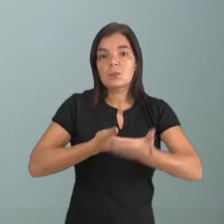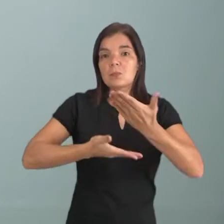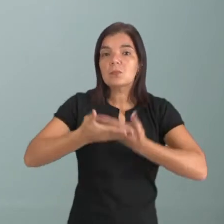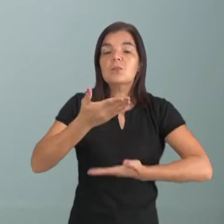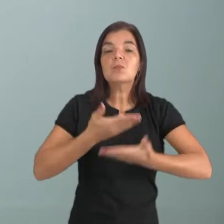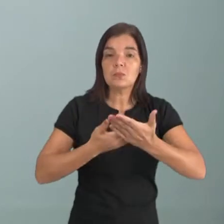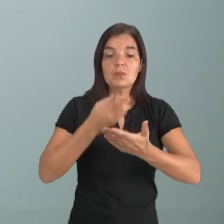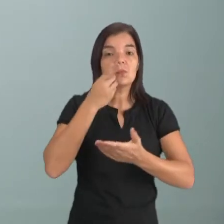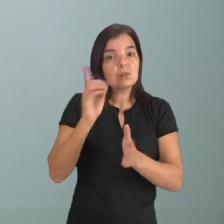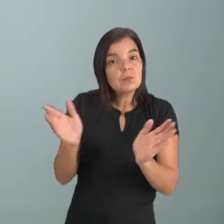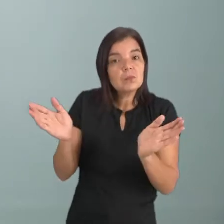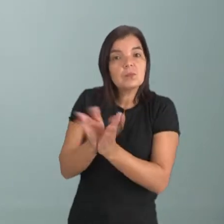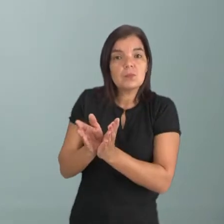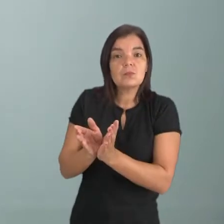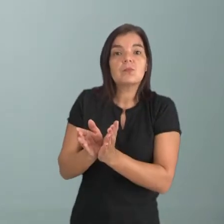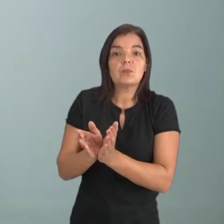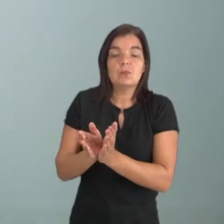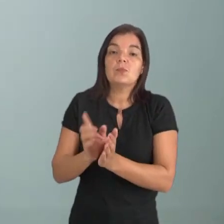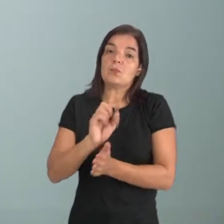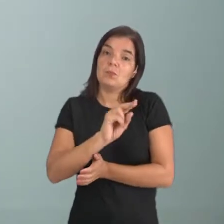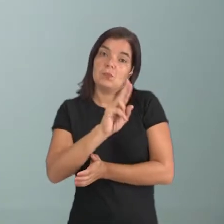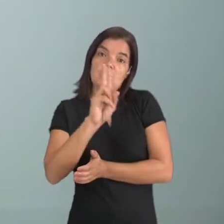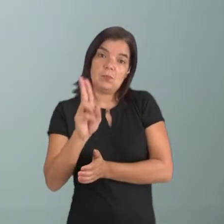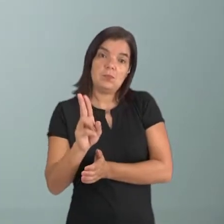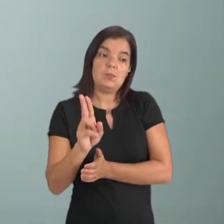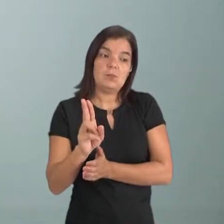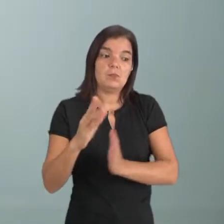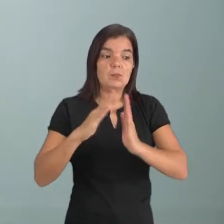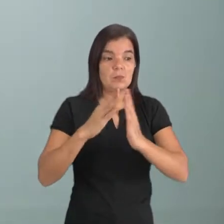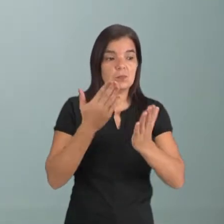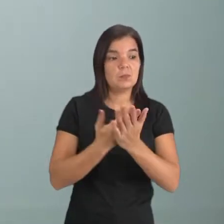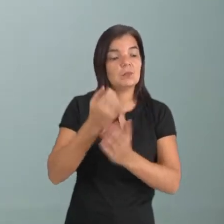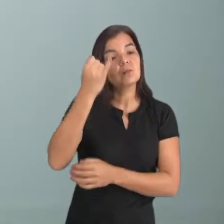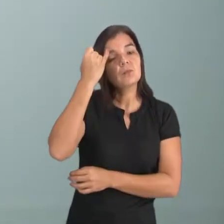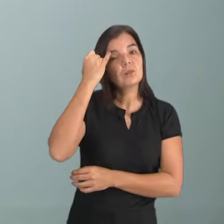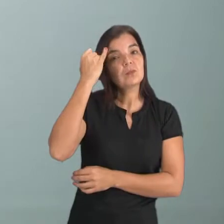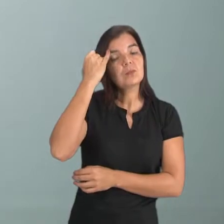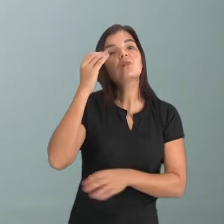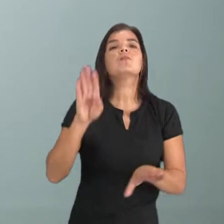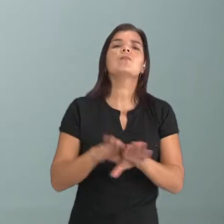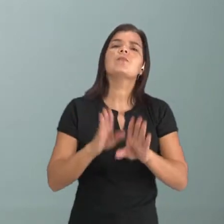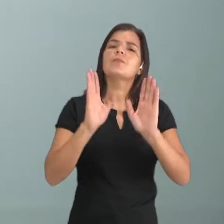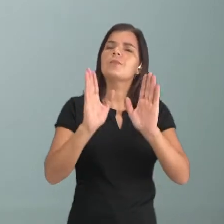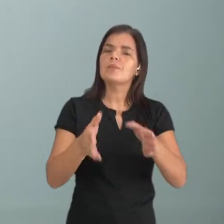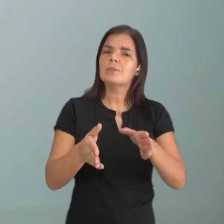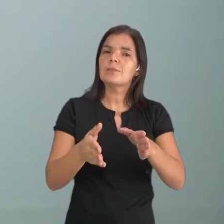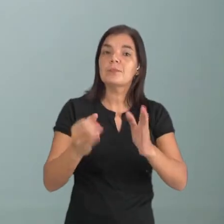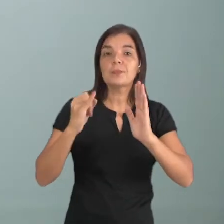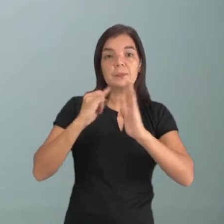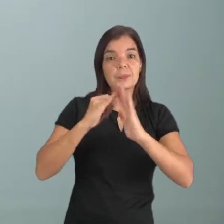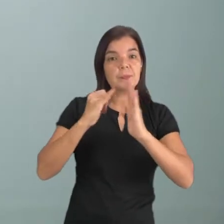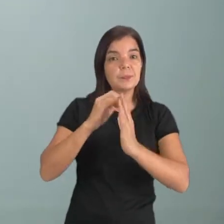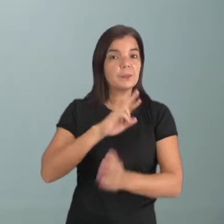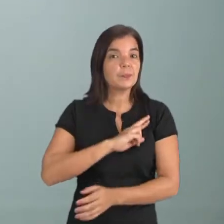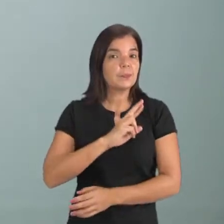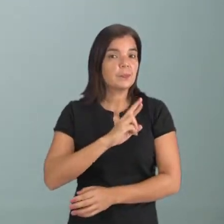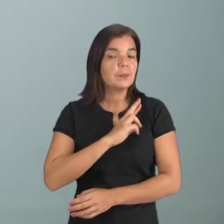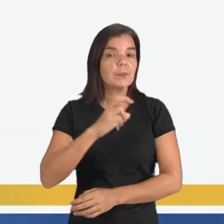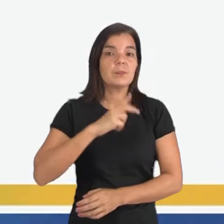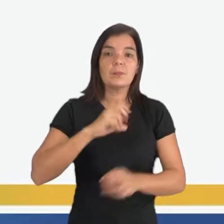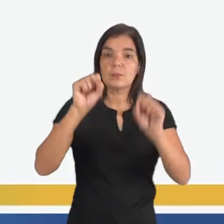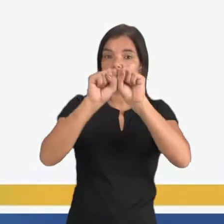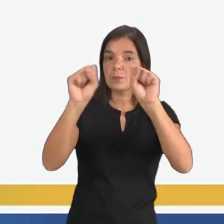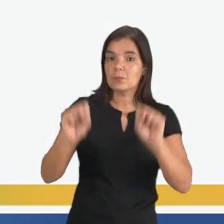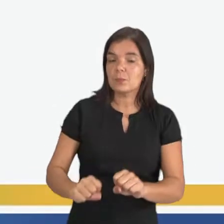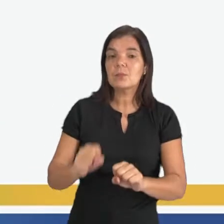relacionado ao dado grupo, né? Ou uma escola de pensamento. Já nas instituições religiosas, vamos ter um